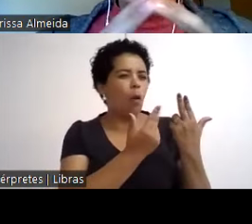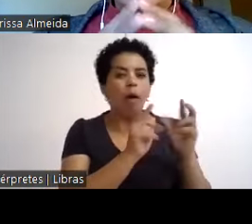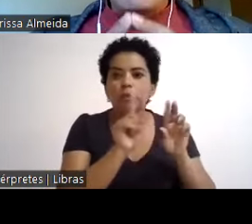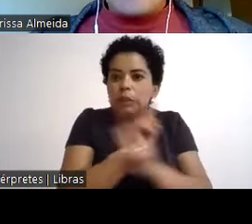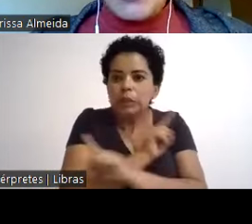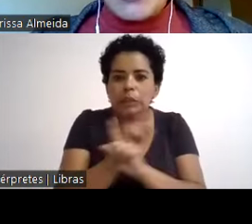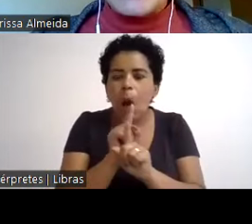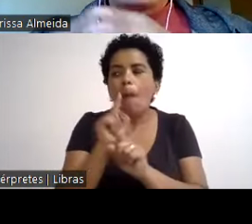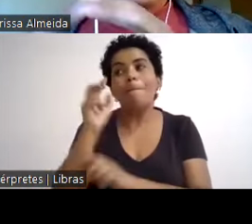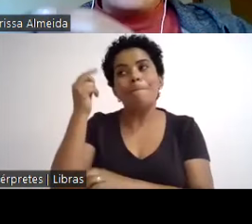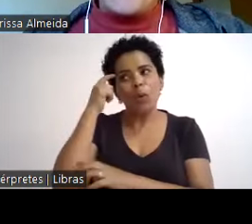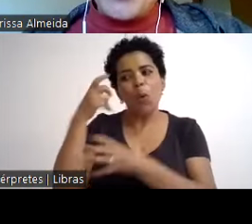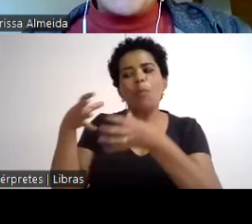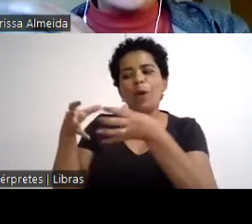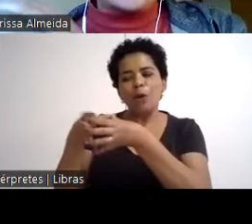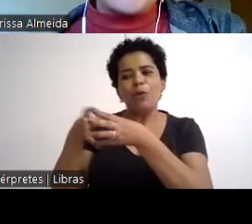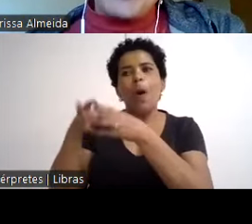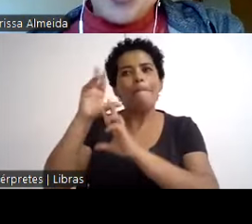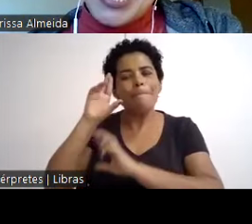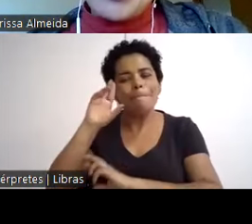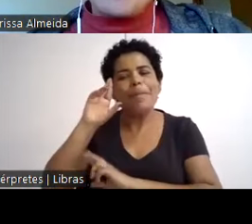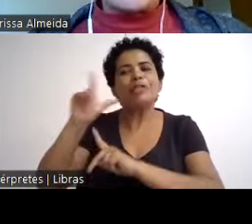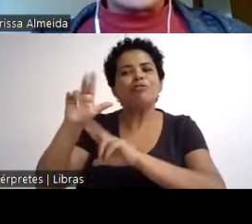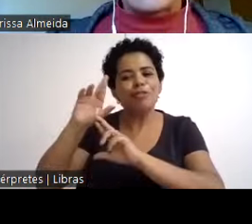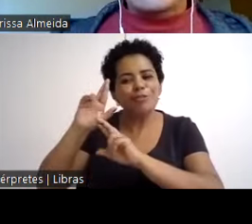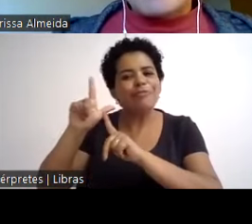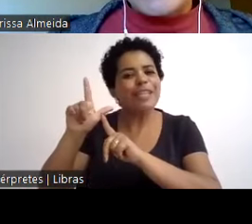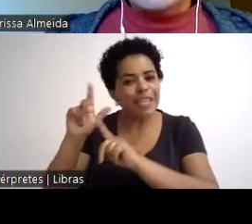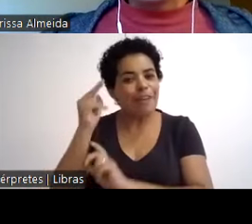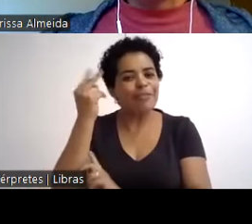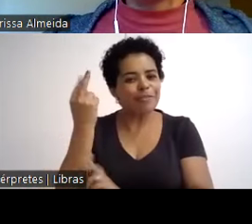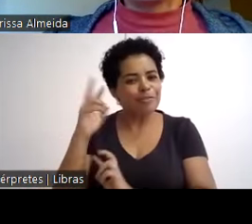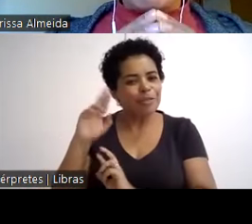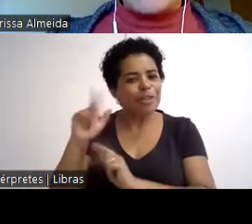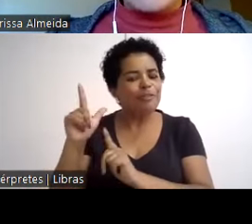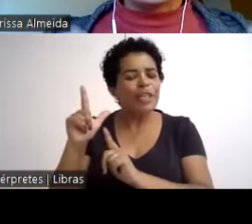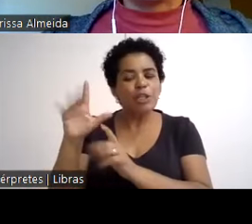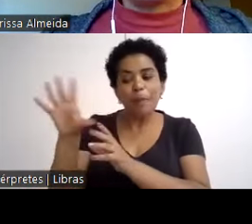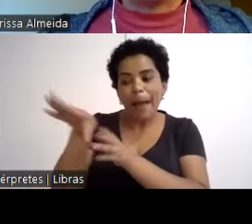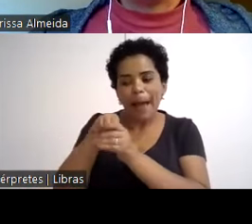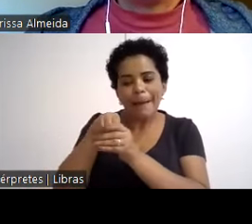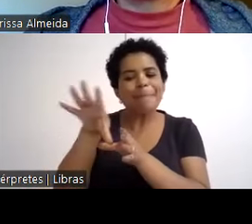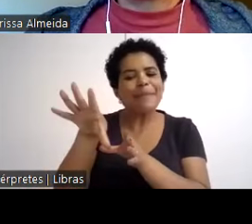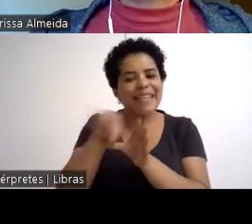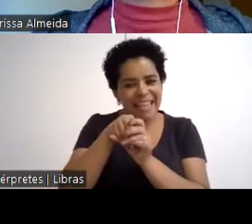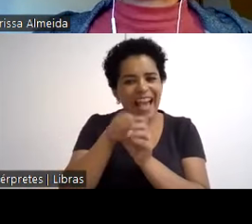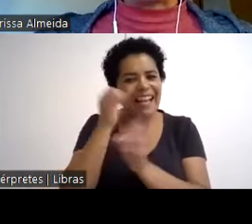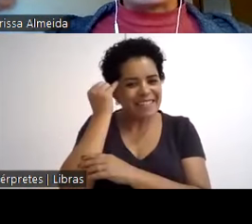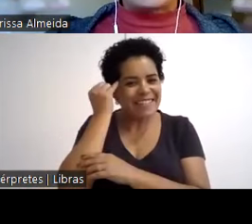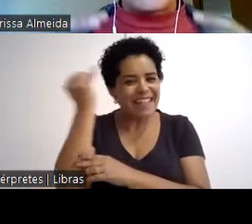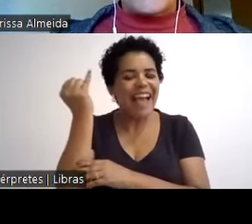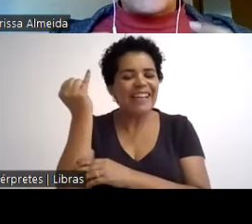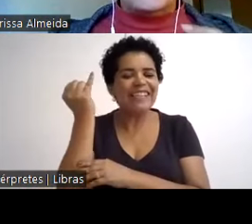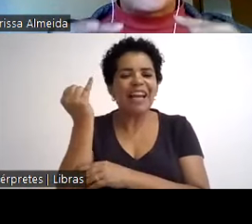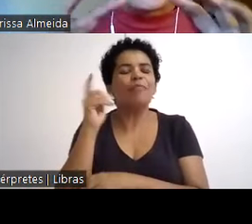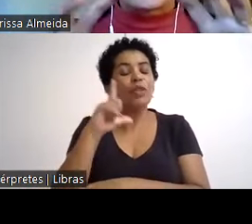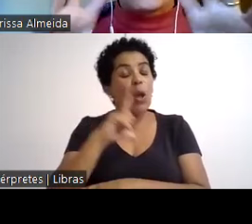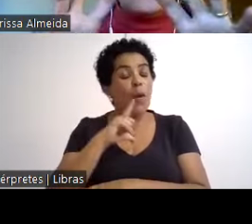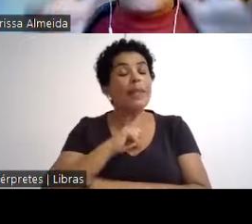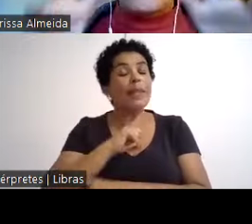não significa ter valores e sonhos diferentes. Pensar diferente então, é a gente ter